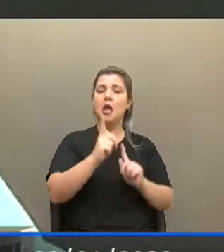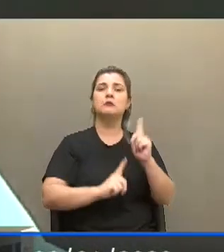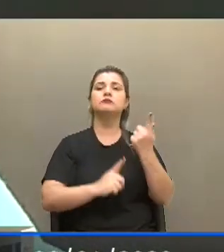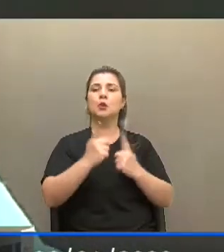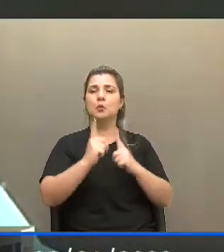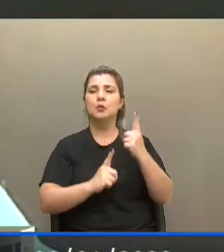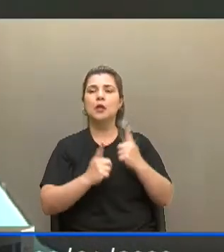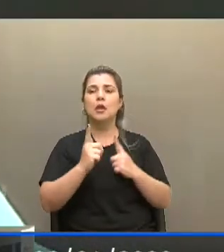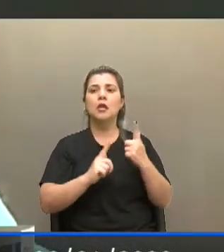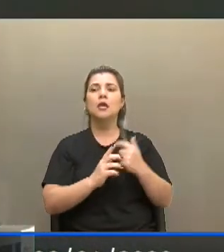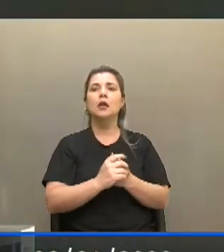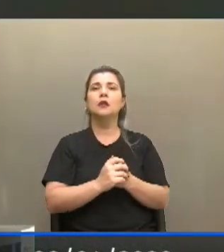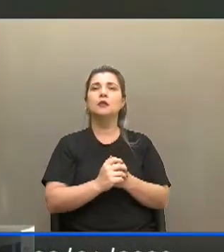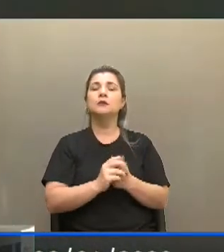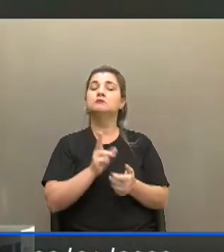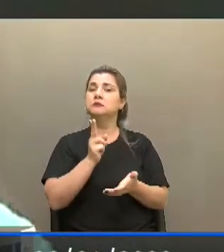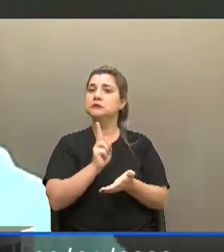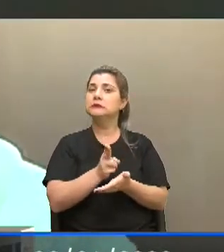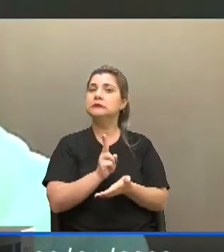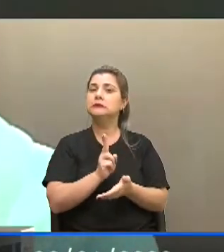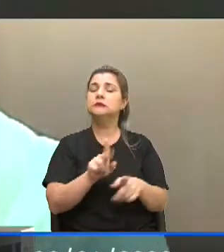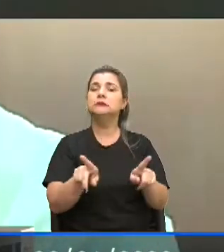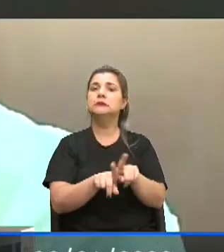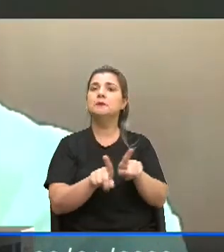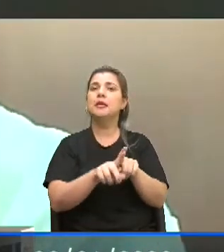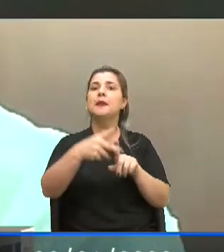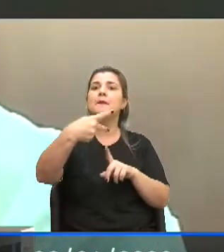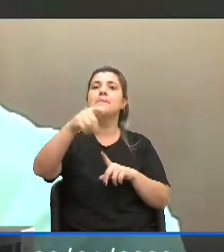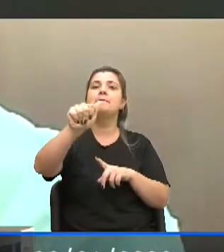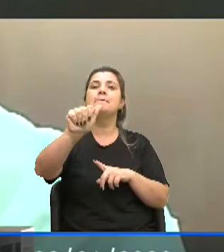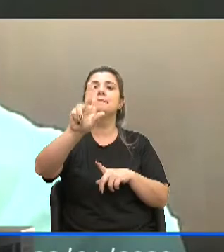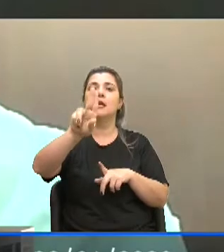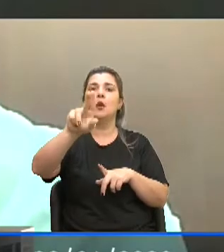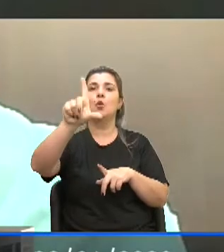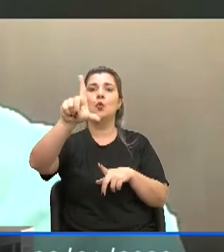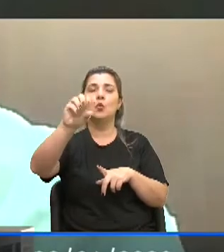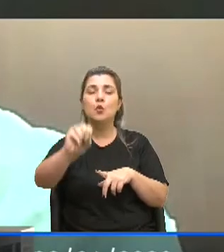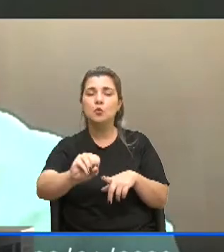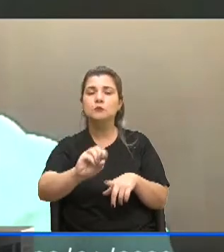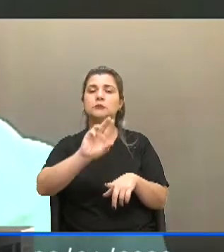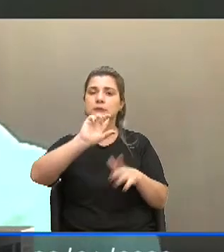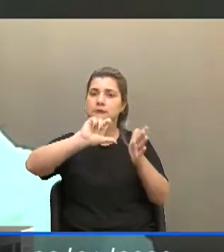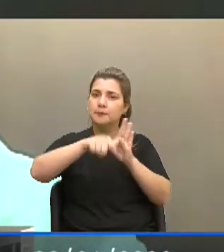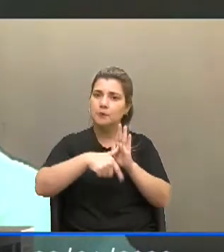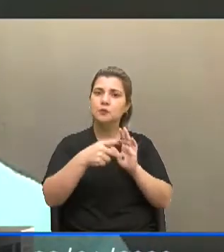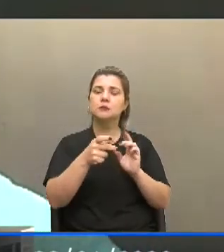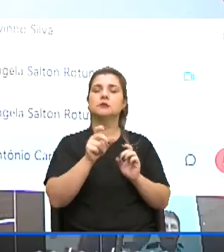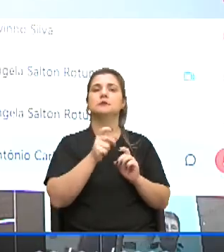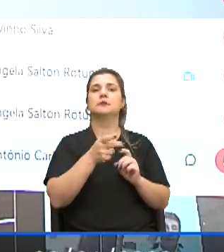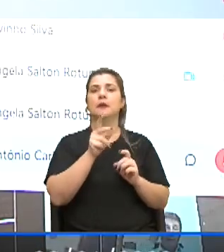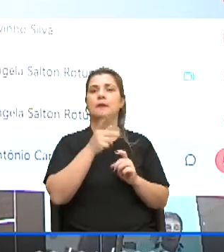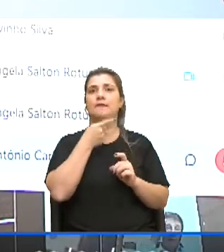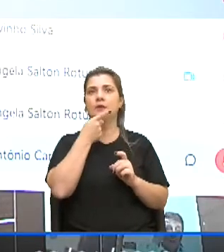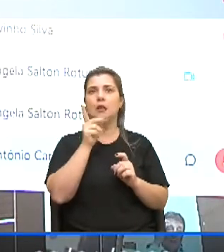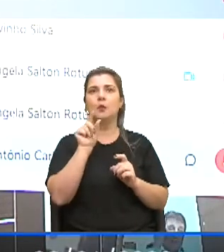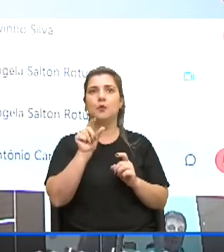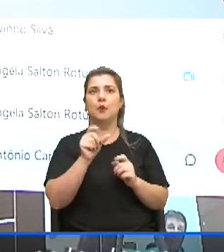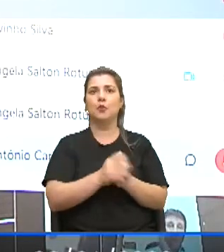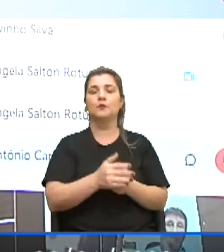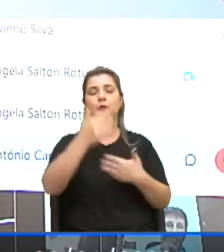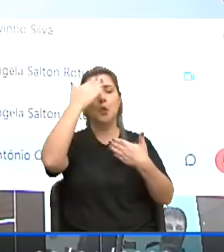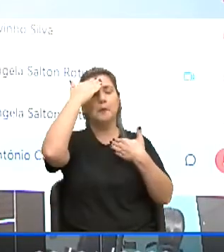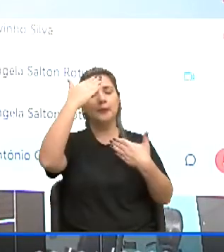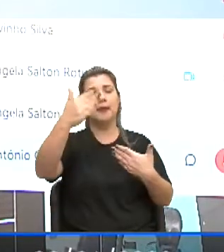na sequência, o Paulo Madeira, da Federação dos Trabalhadores da Indústria. Alexandre Guerra. Muito bem. Obrigado, presidente